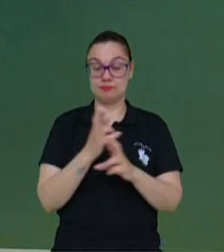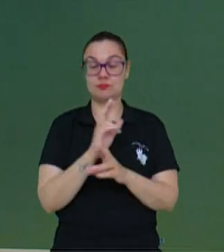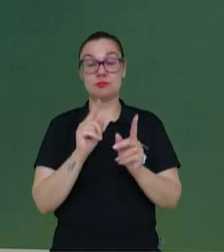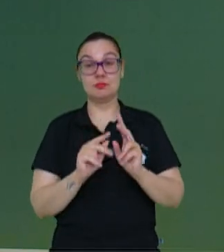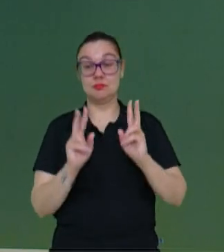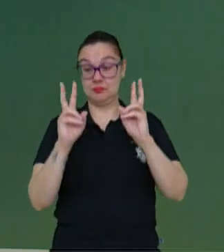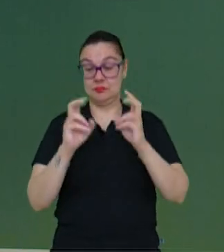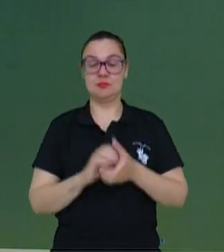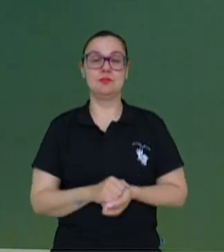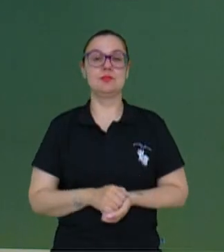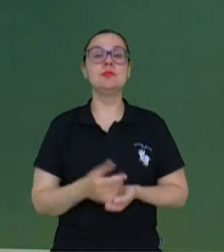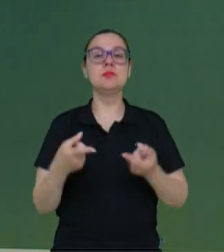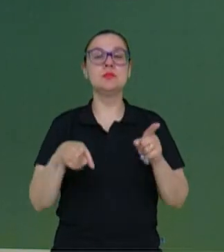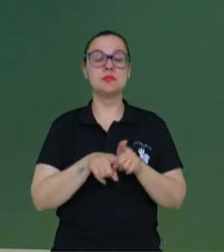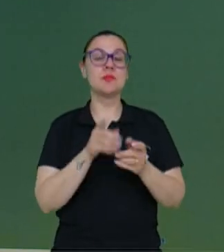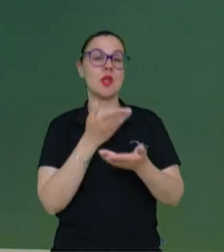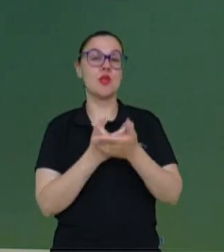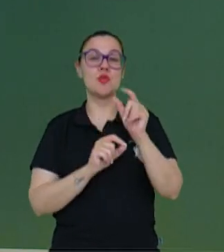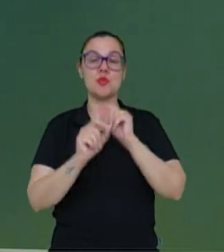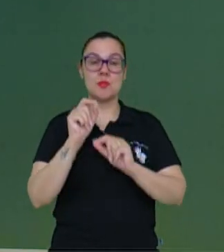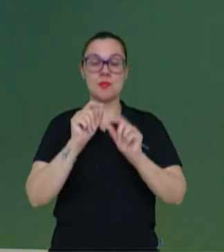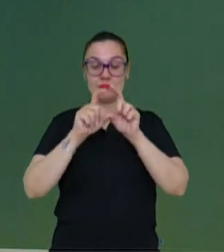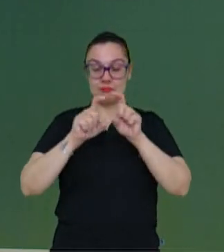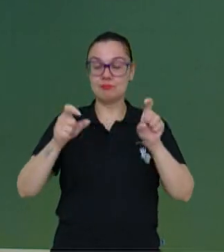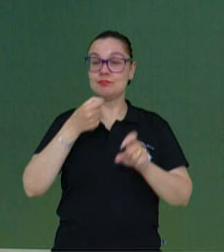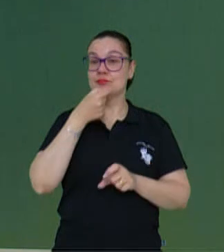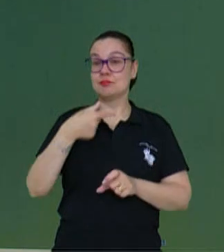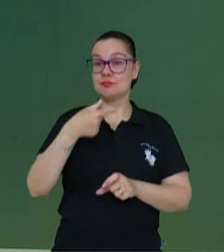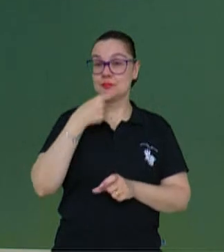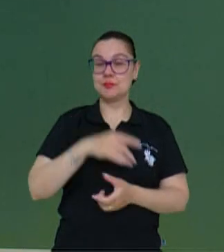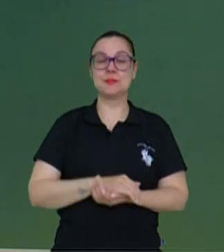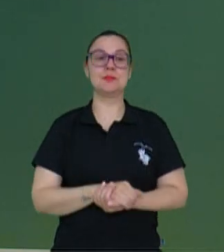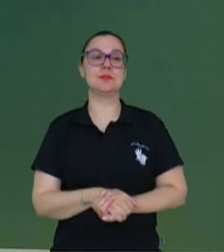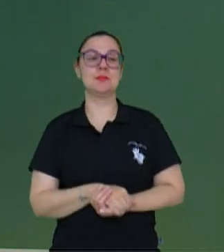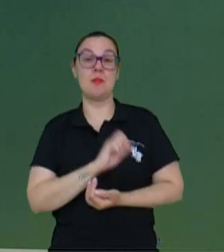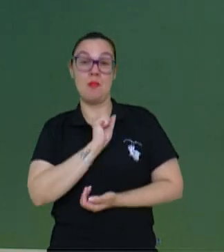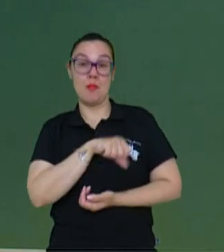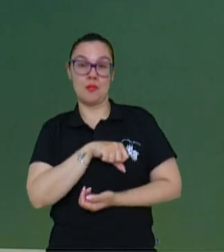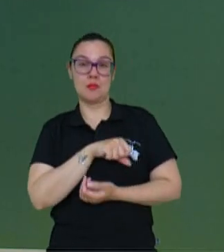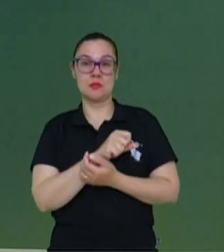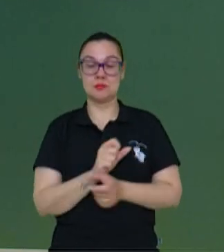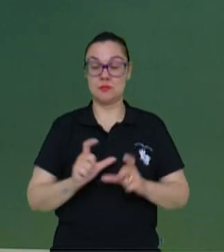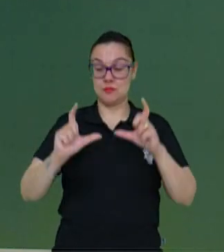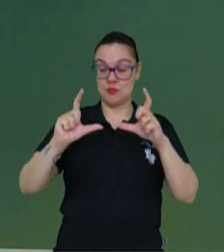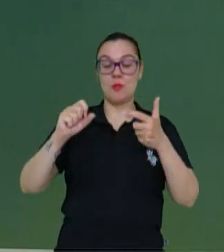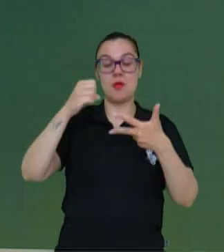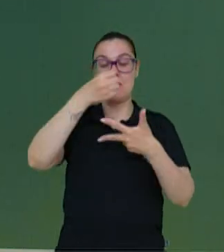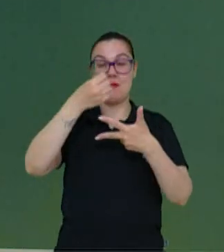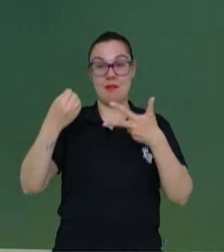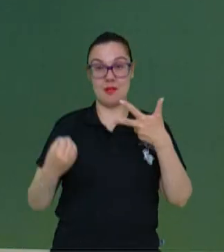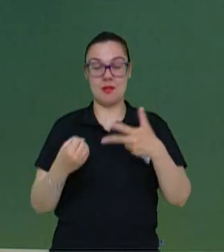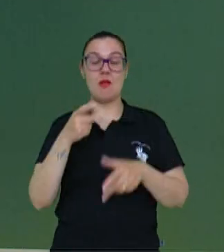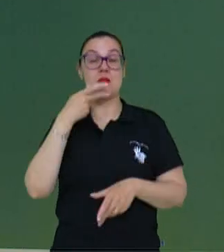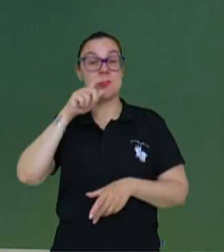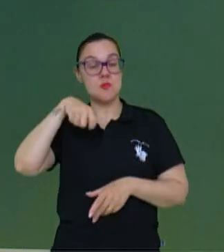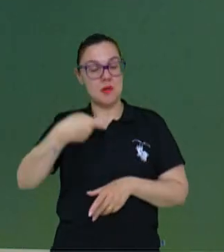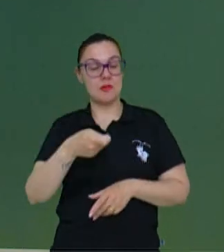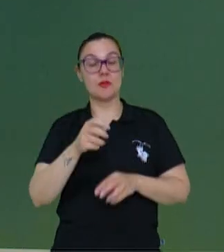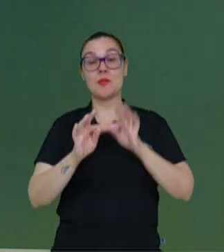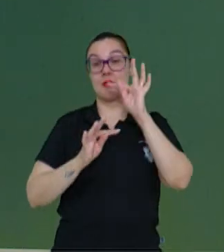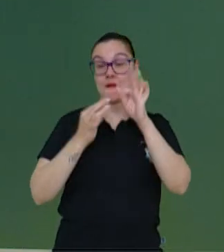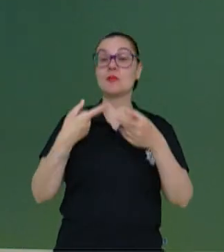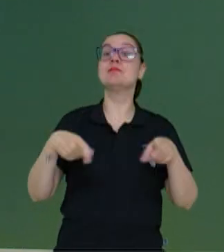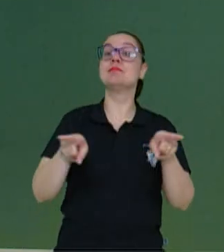né? E a gente viu também um pouquinho de charge, né? Uma charge dentro de uma questão do Enem, falava sobre tecnologia